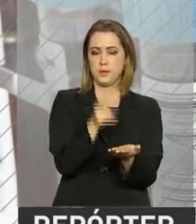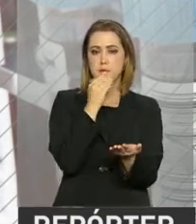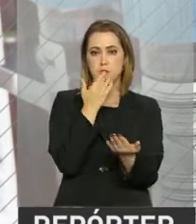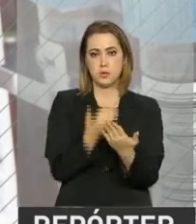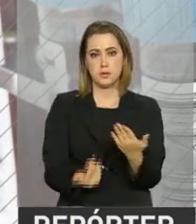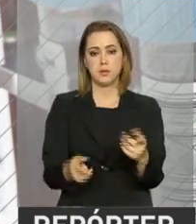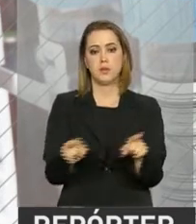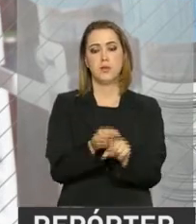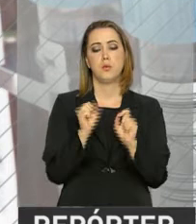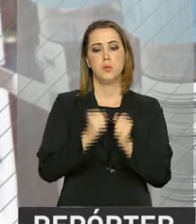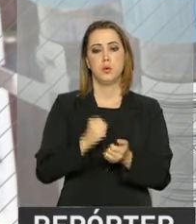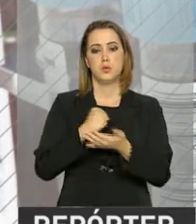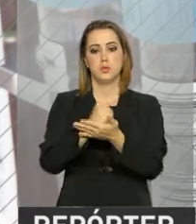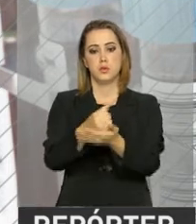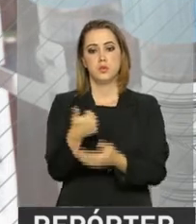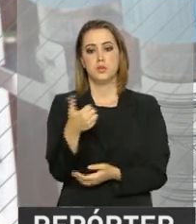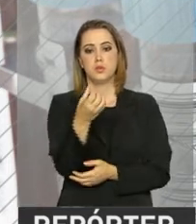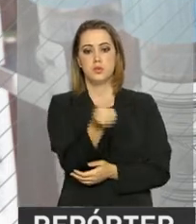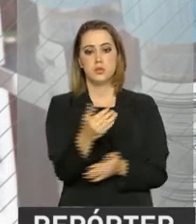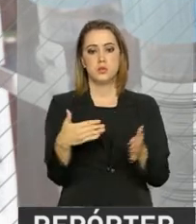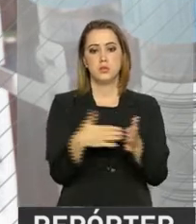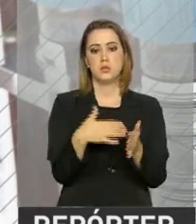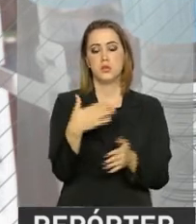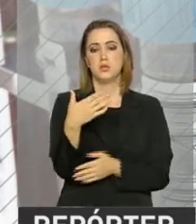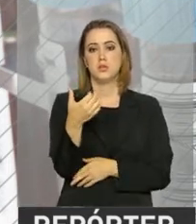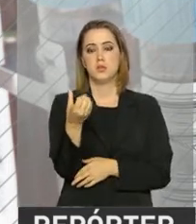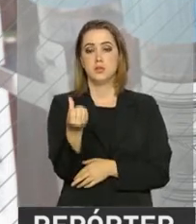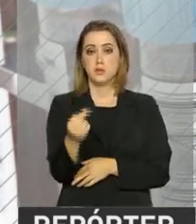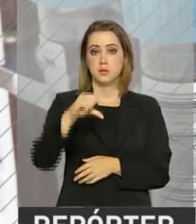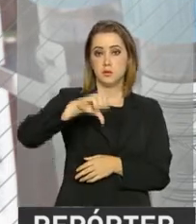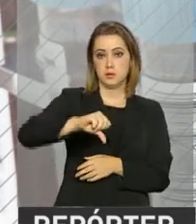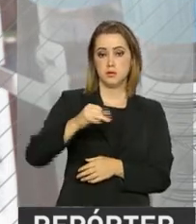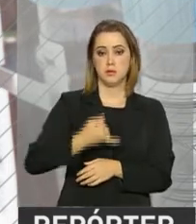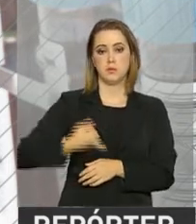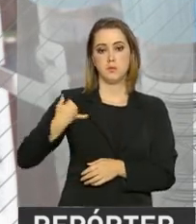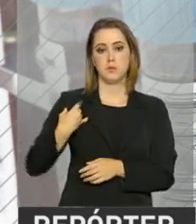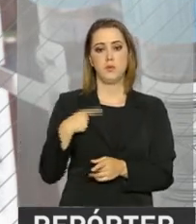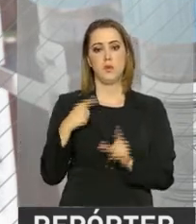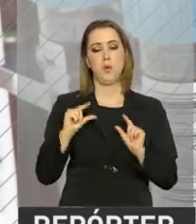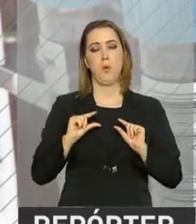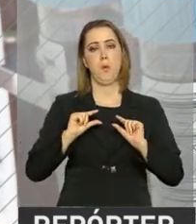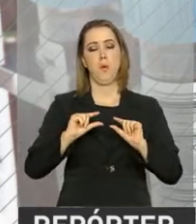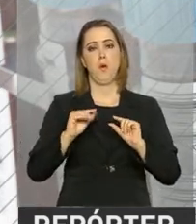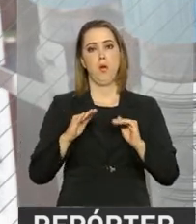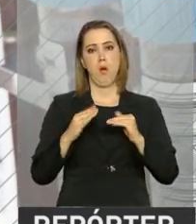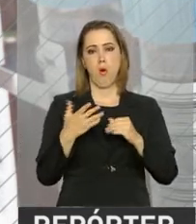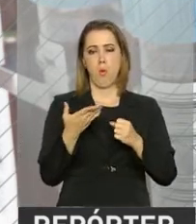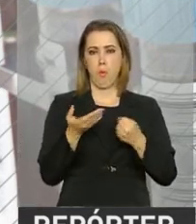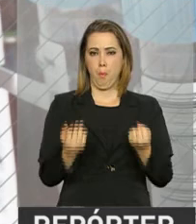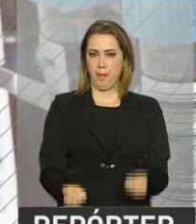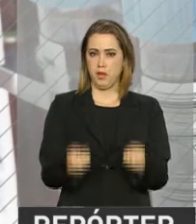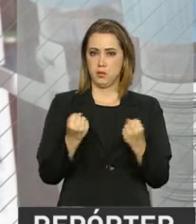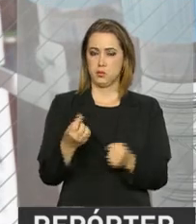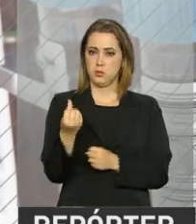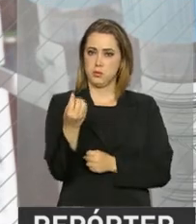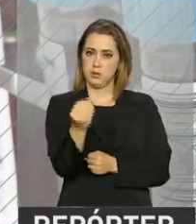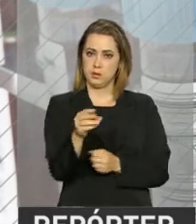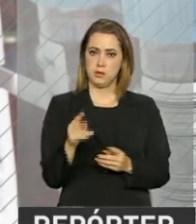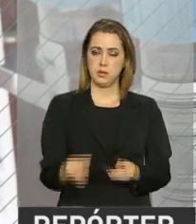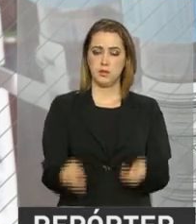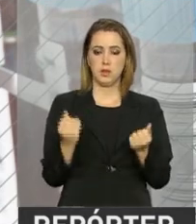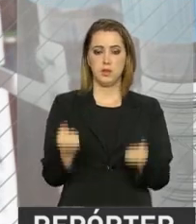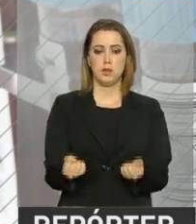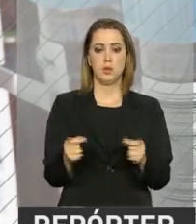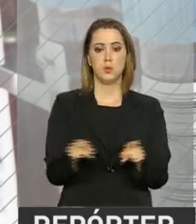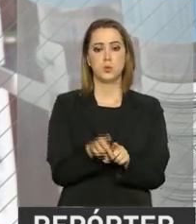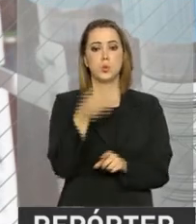e 69 anos como mínimo 50 quilos e em bom estado de saúde os homens e os jovens até 29